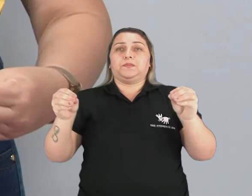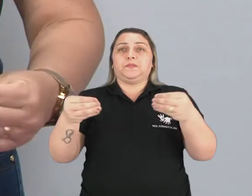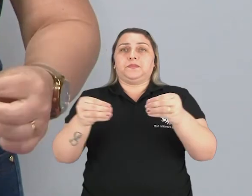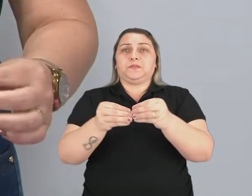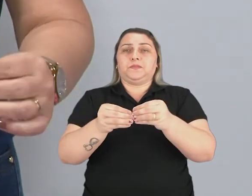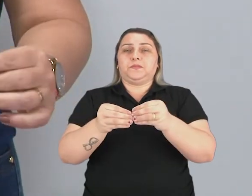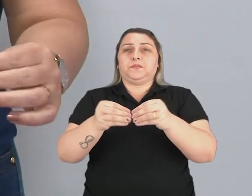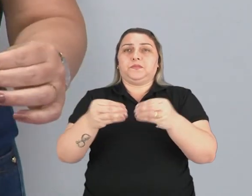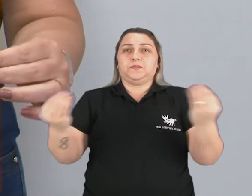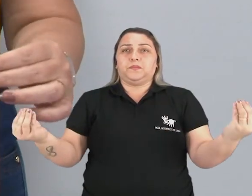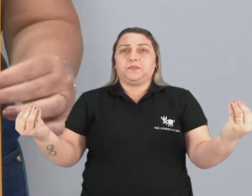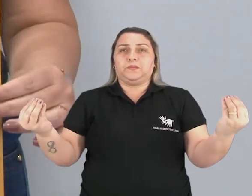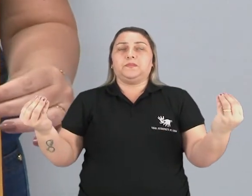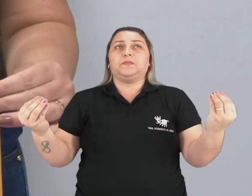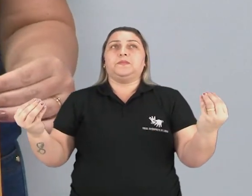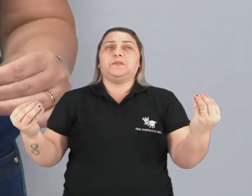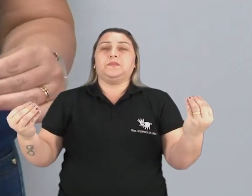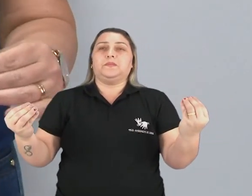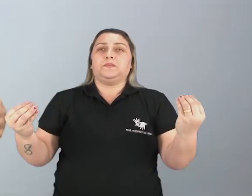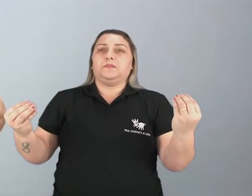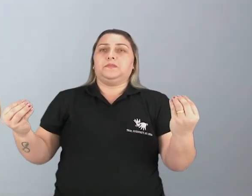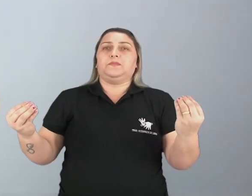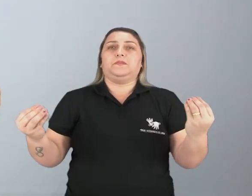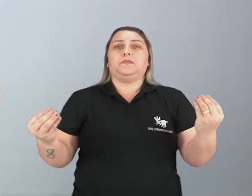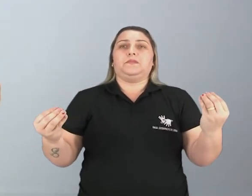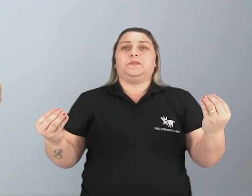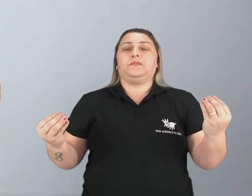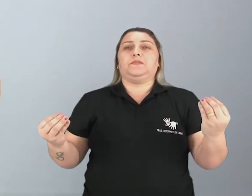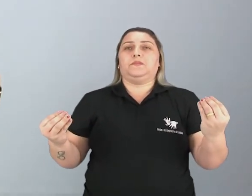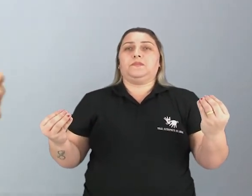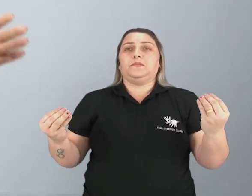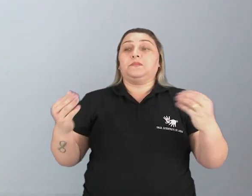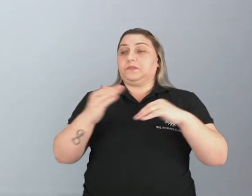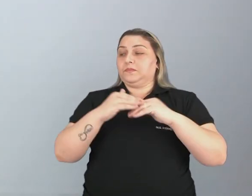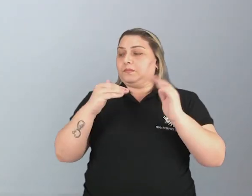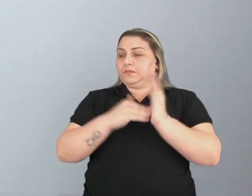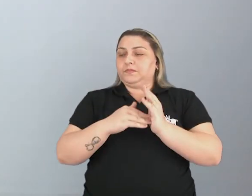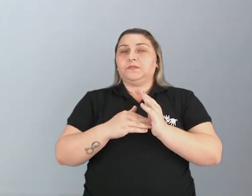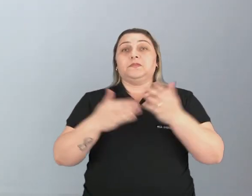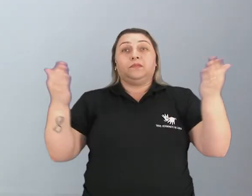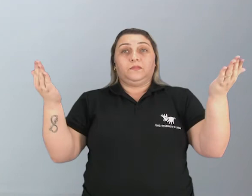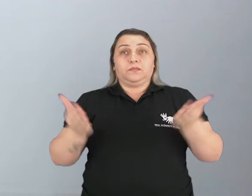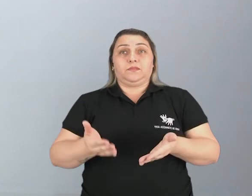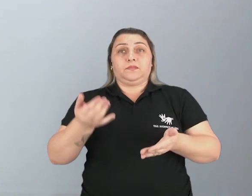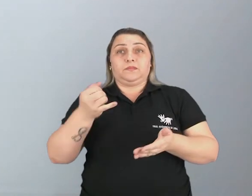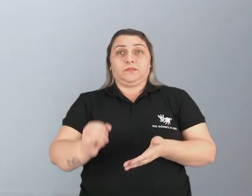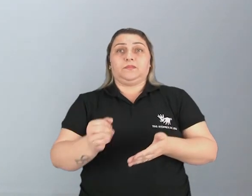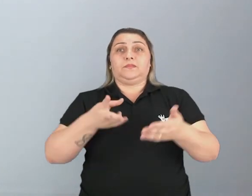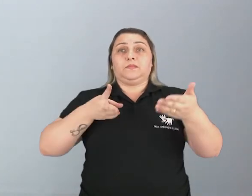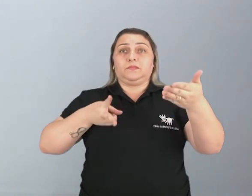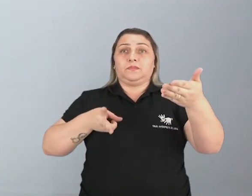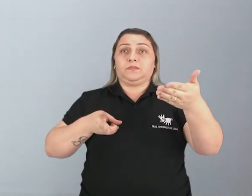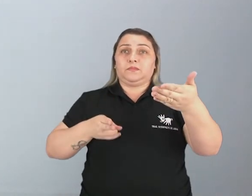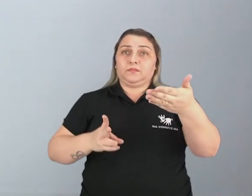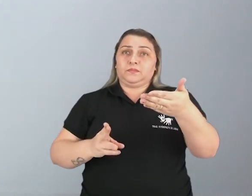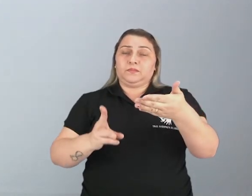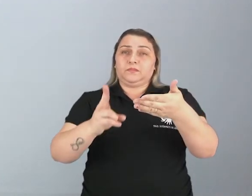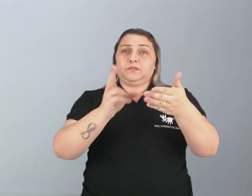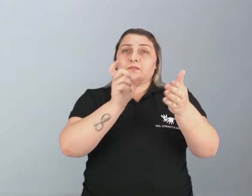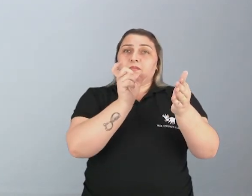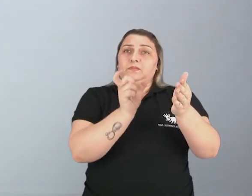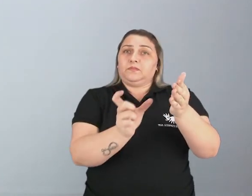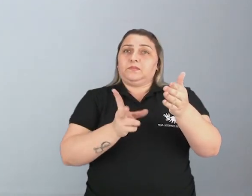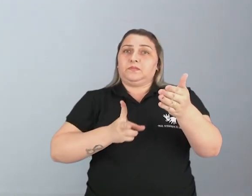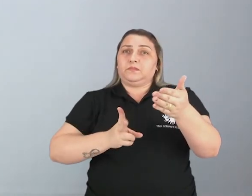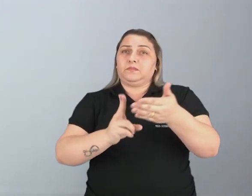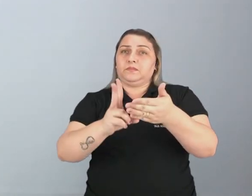ao meio, ou dividido em várias partes, elas iam ficar um todo. Agora, se eu tivesse cortado cada parte dessa